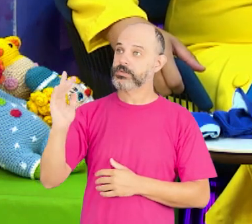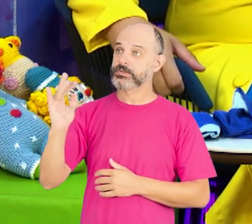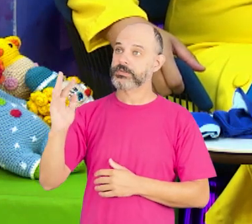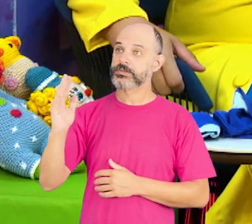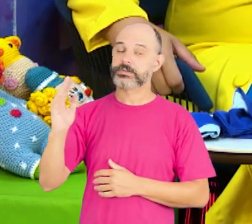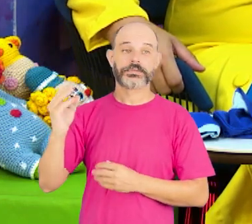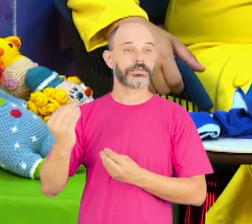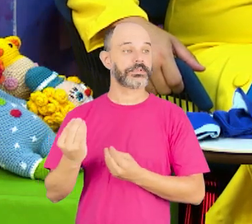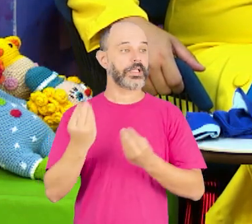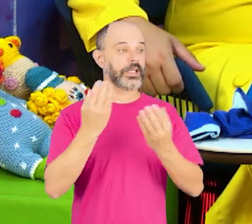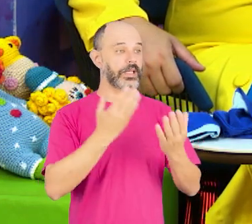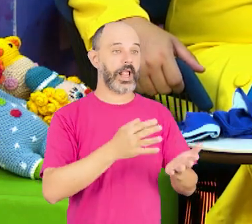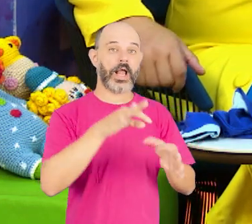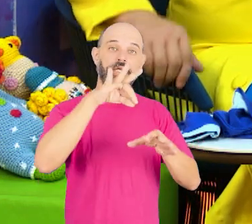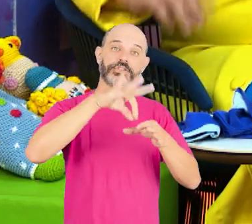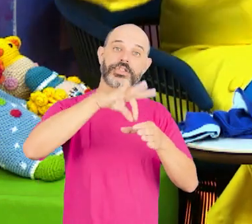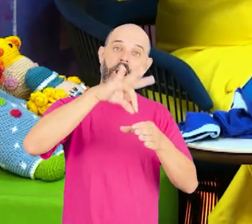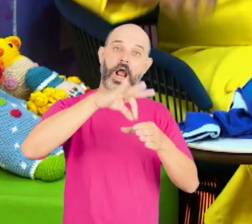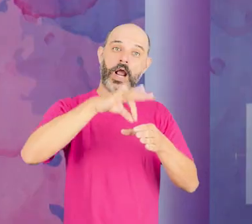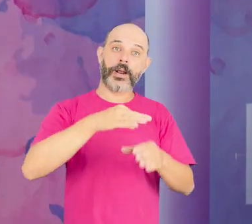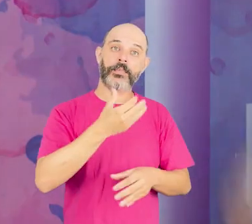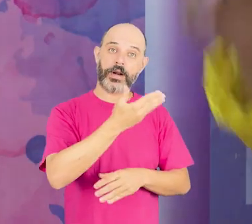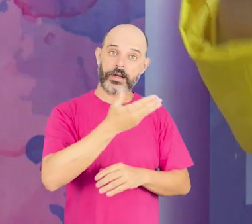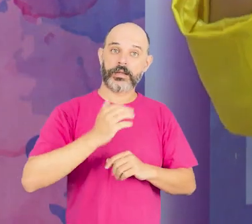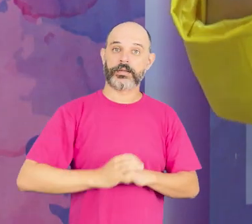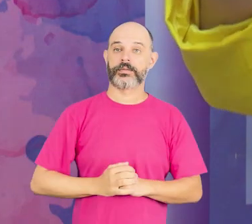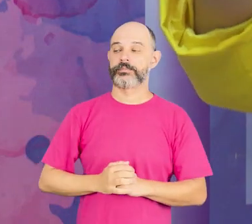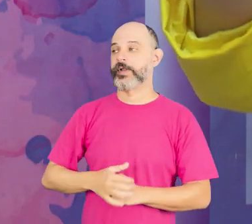Mãozinha, por favor, chá para a doutora Helga.